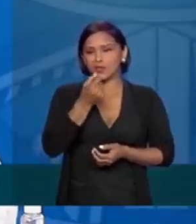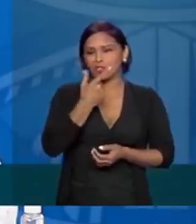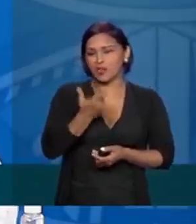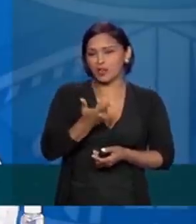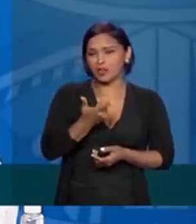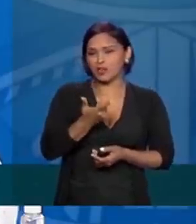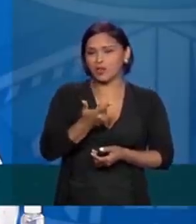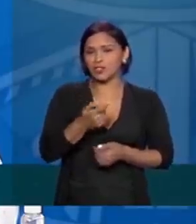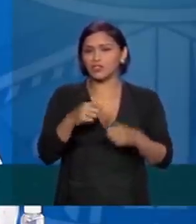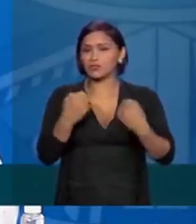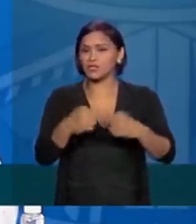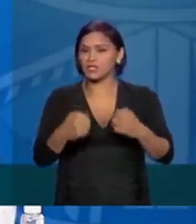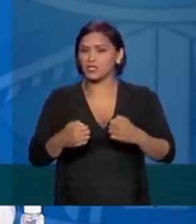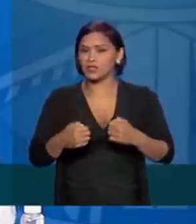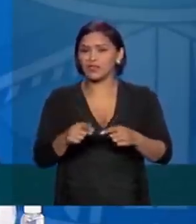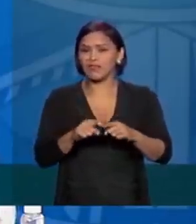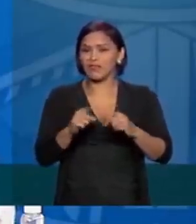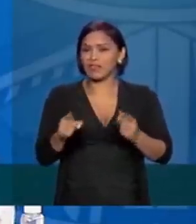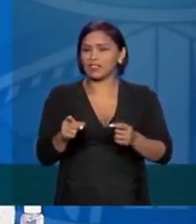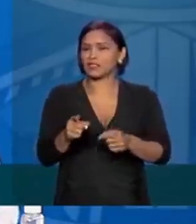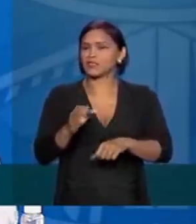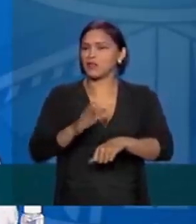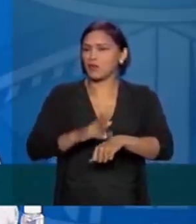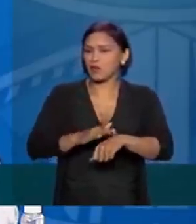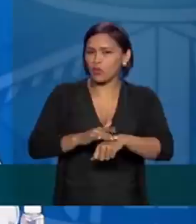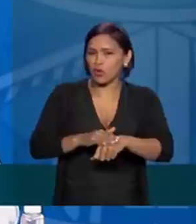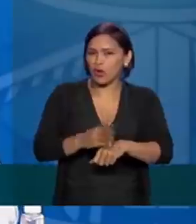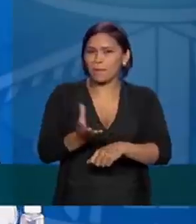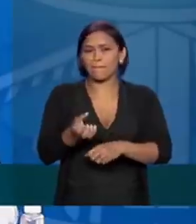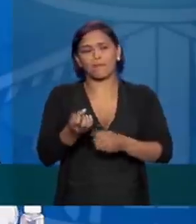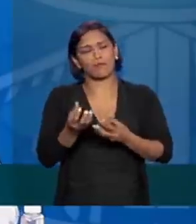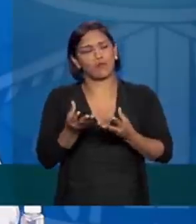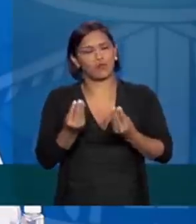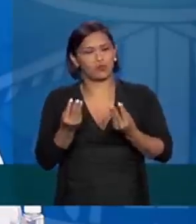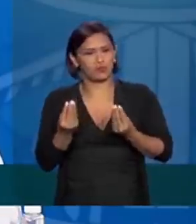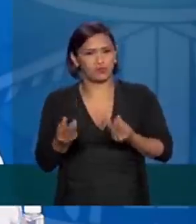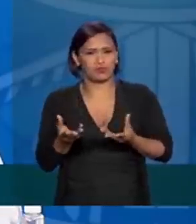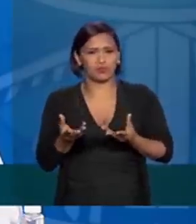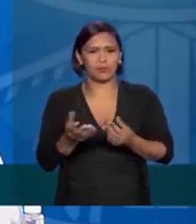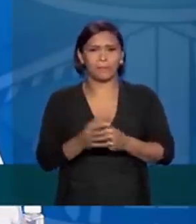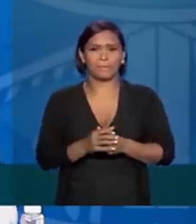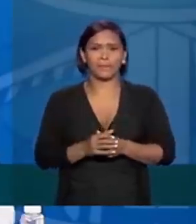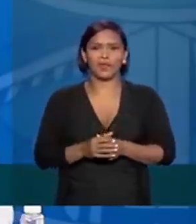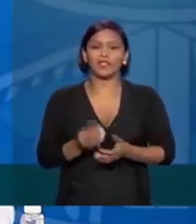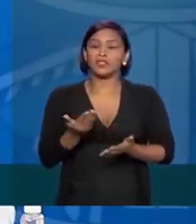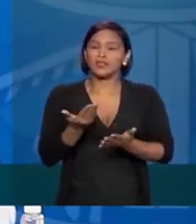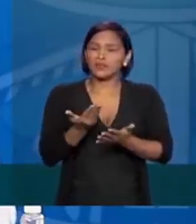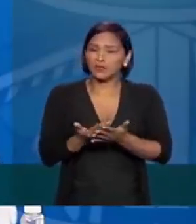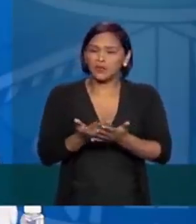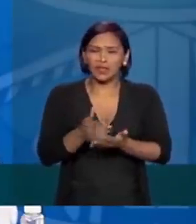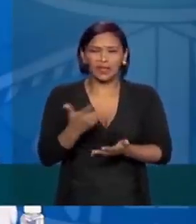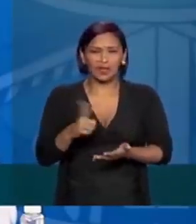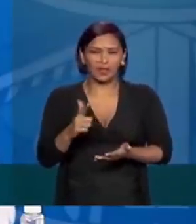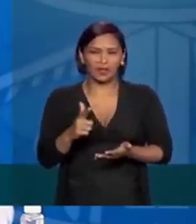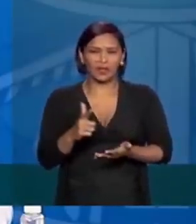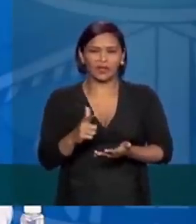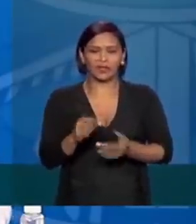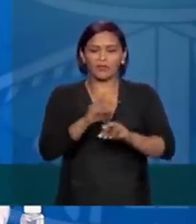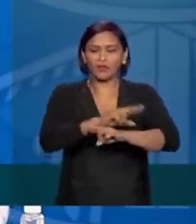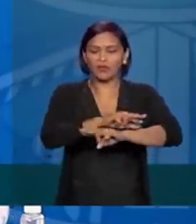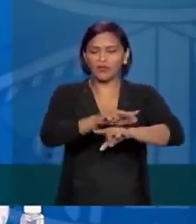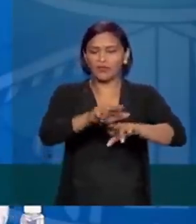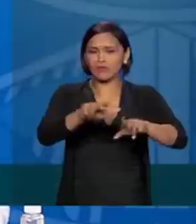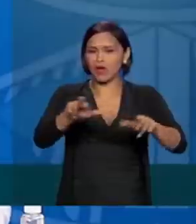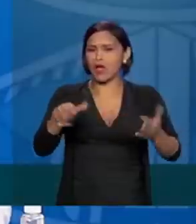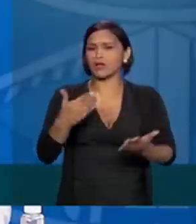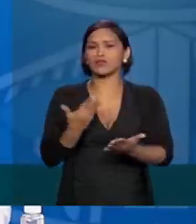que não têm estado grave ainda não tem estudo para ser colocado podemos ter são vários estudos